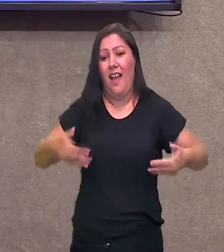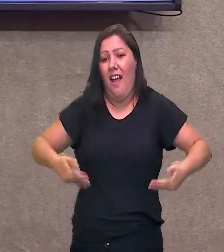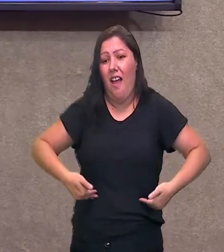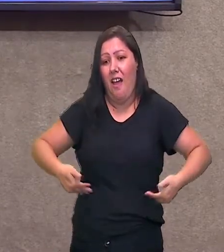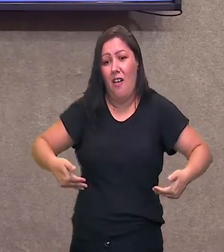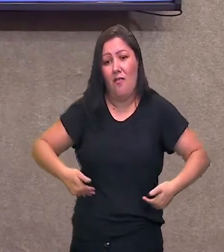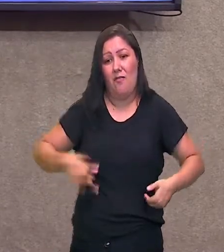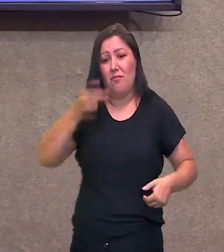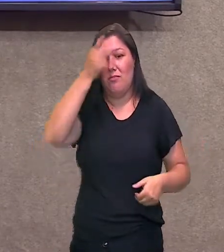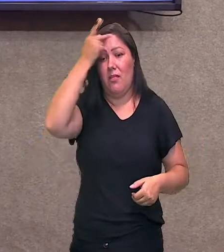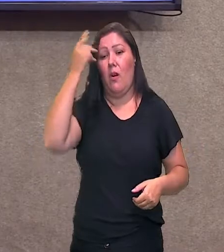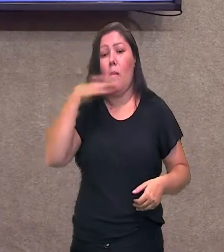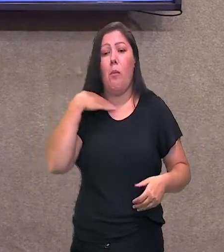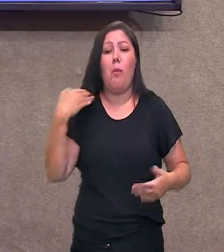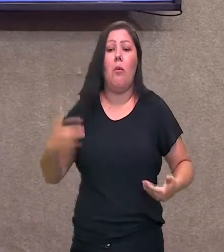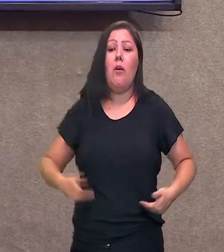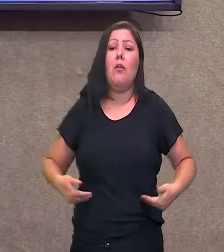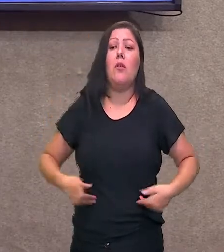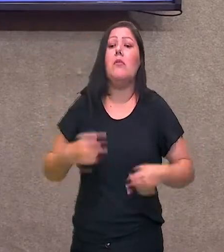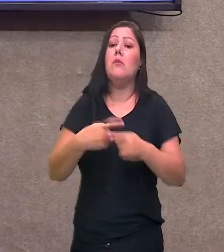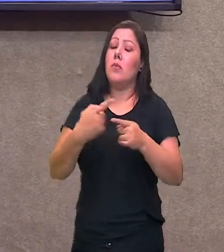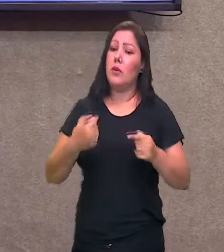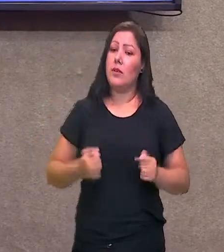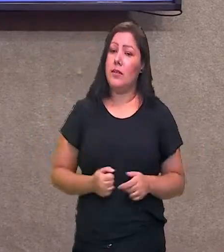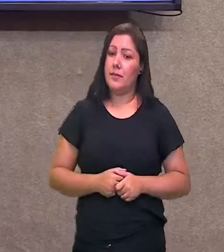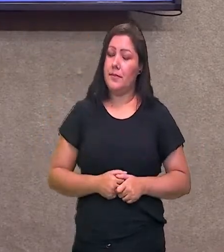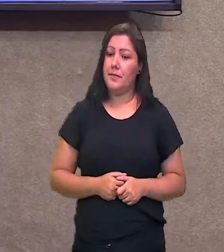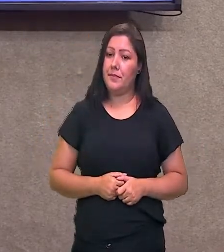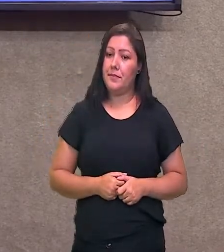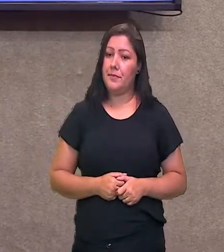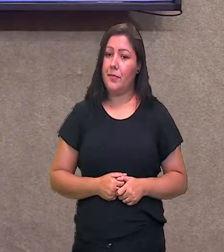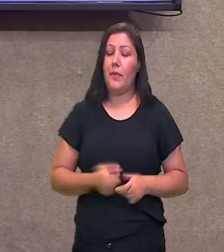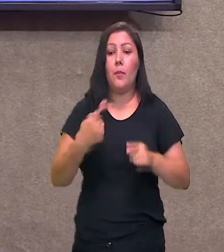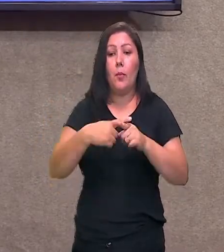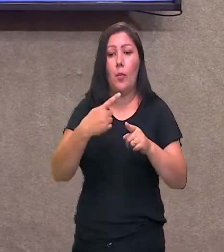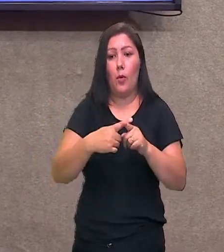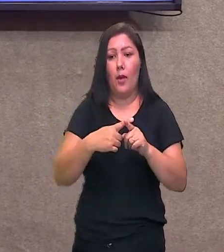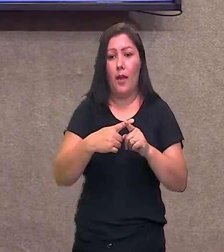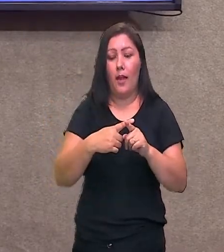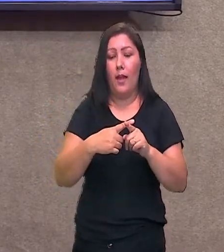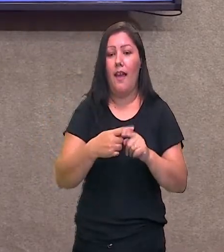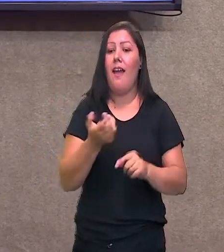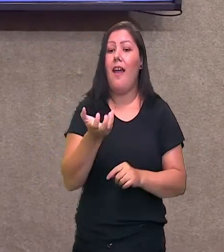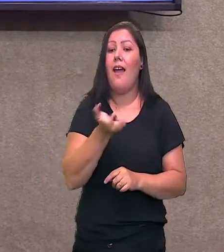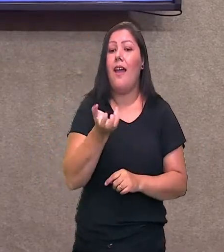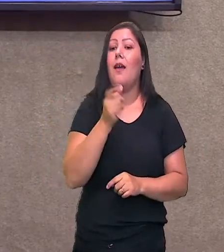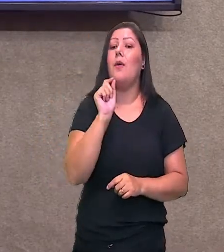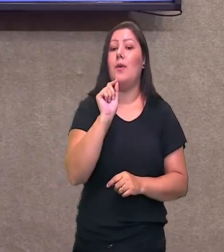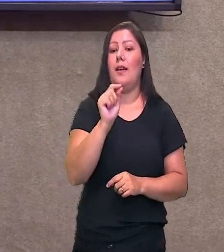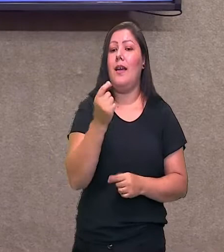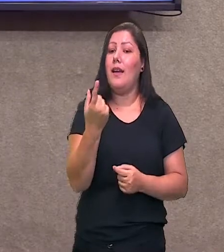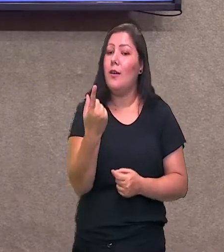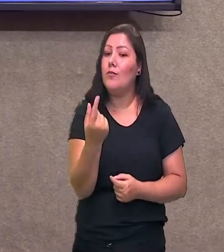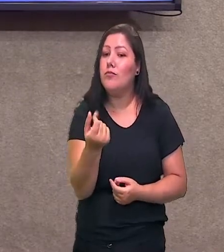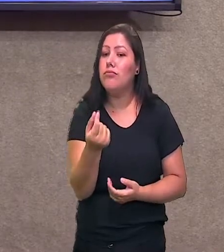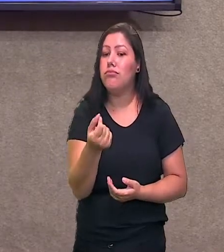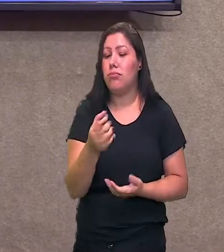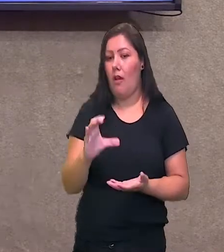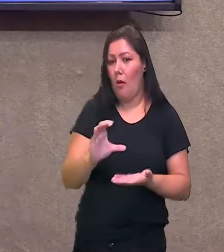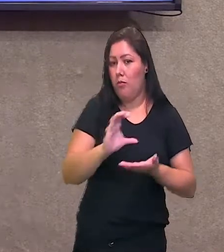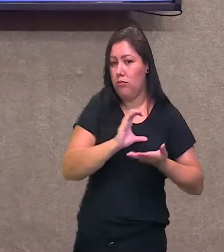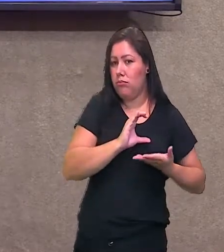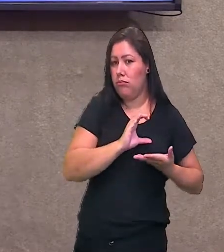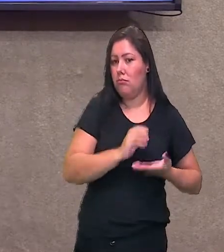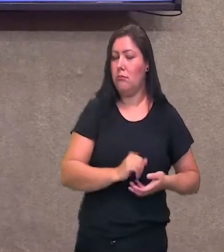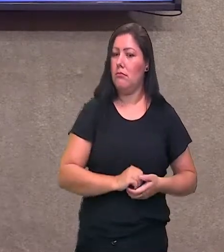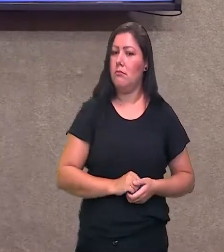alimento não produz para matar a fome de ninguém. Ele produz para ganhar dinheiro, para